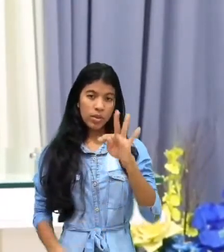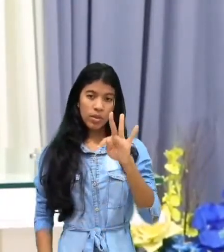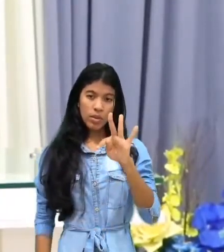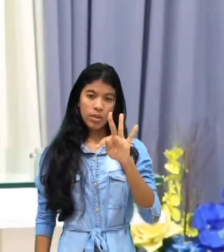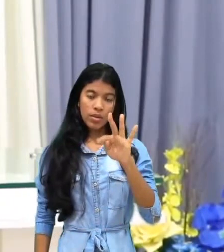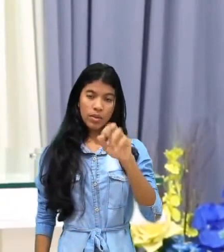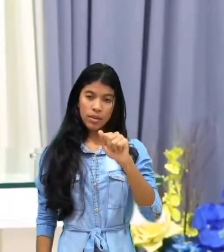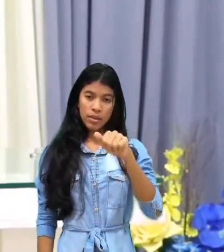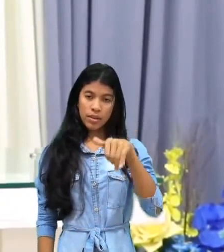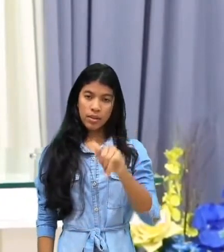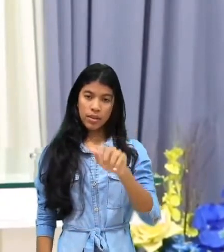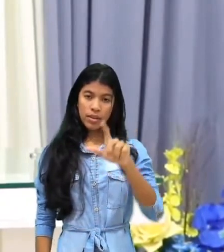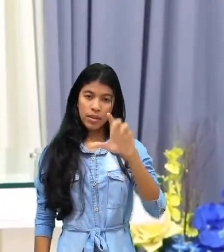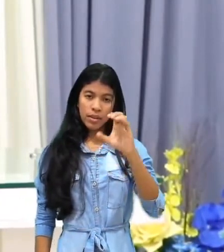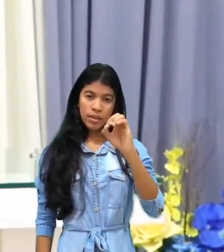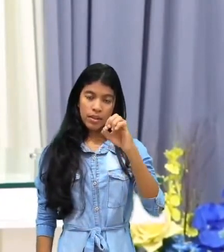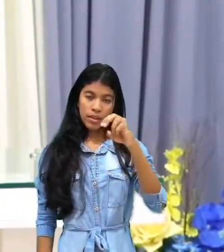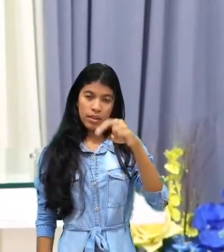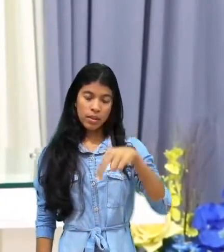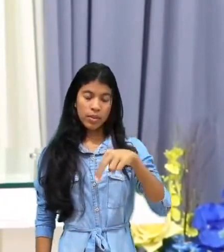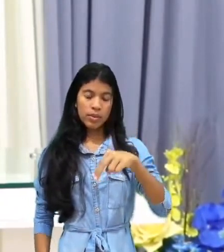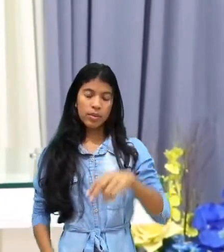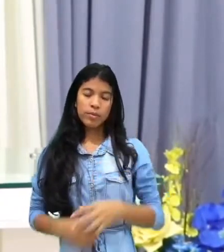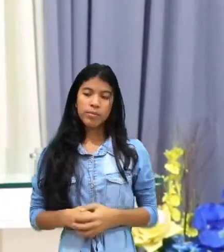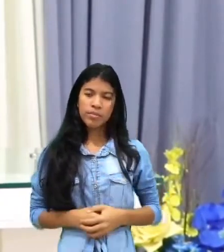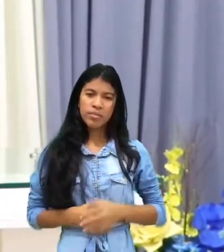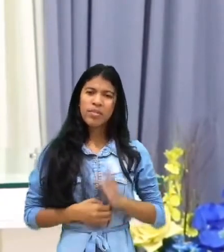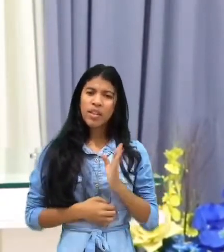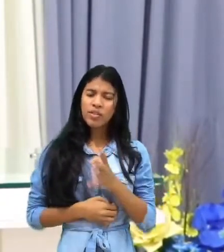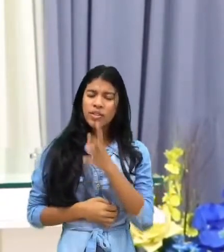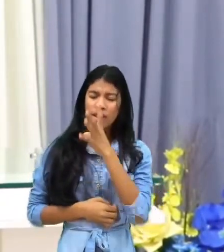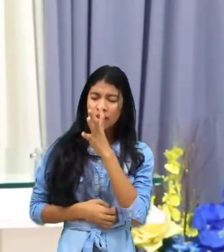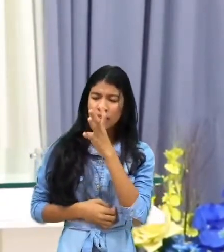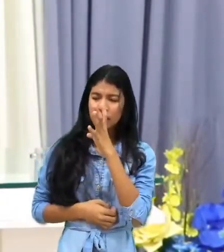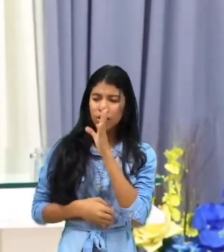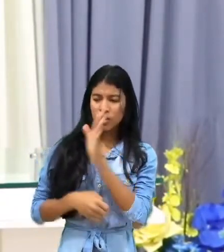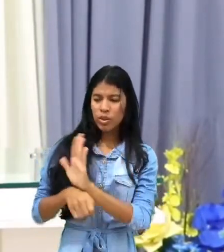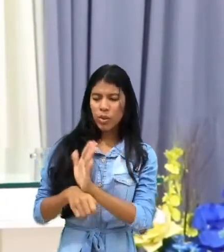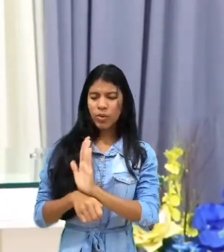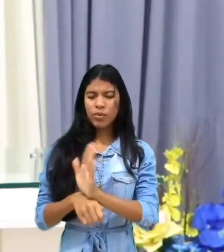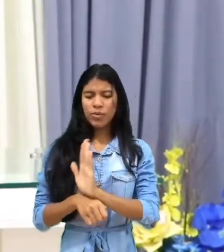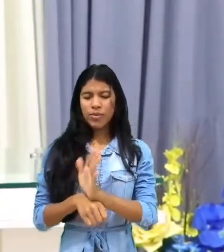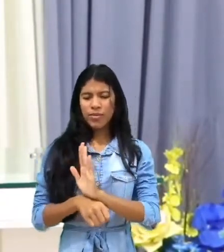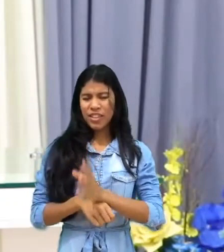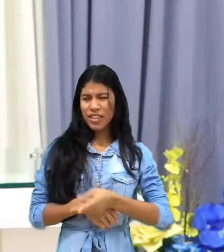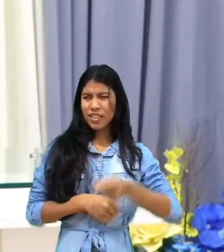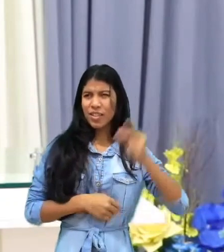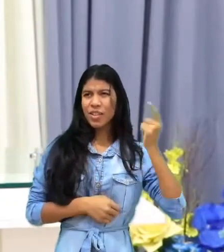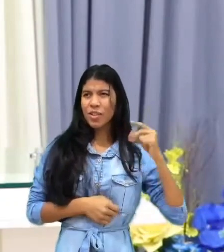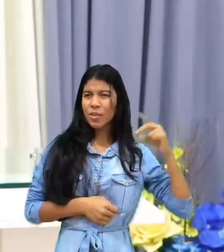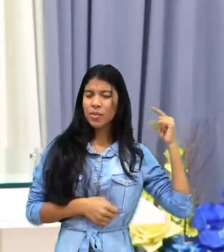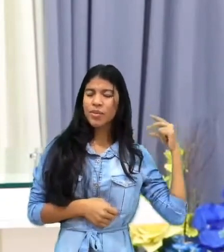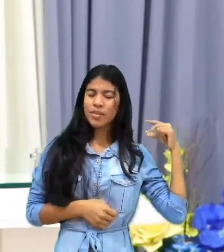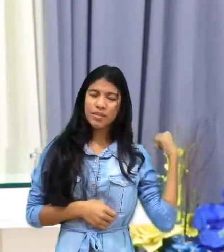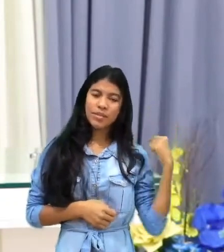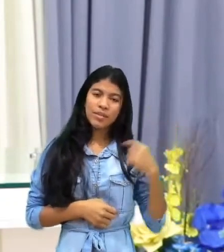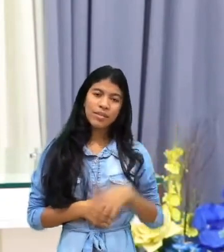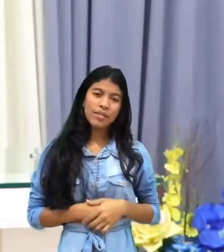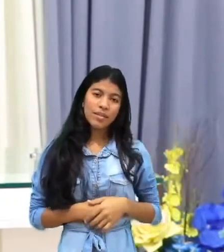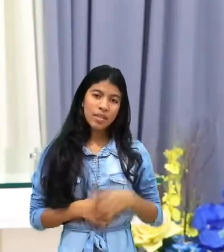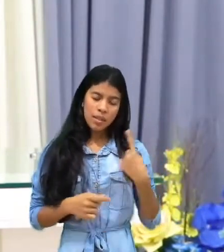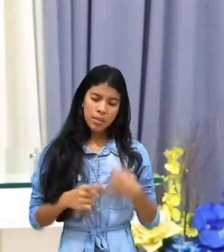pela China. E eu já assisti os filmes antigamente, quando era mesmo nas fitas, porque